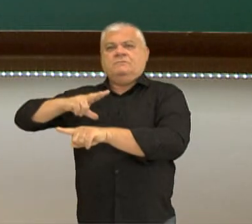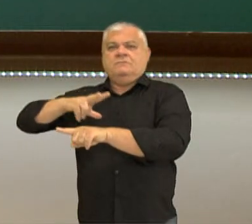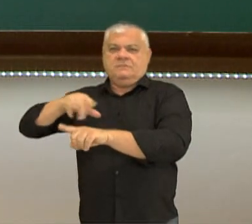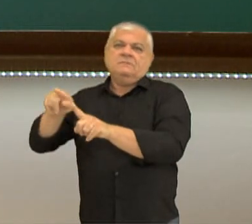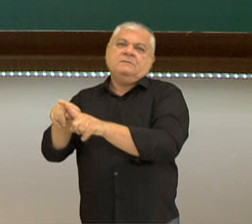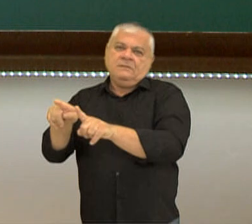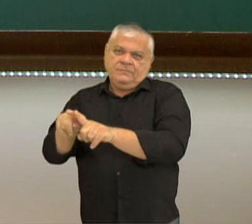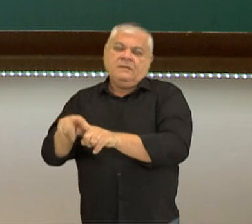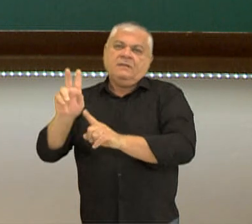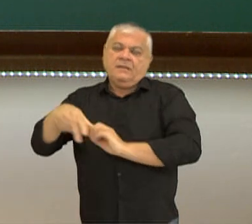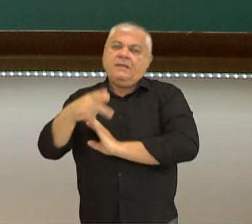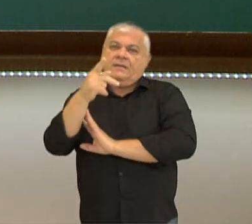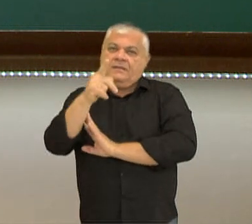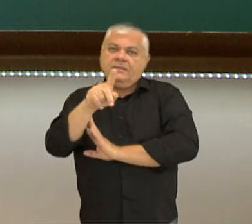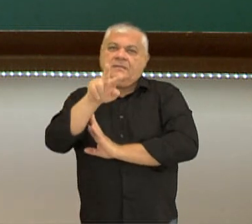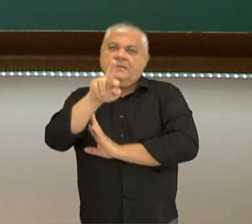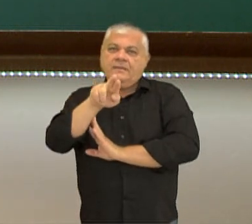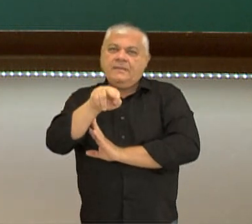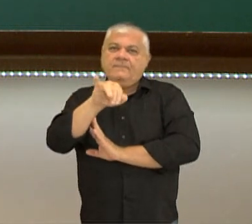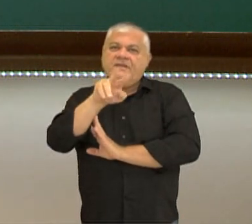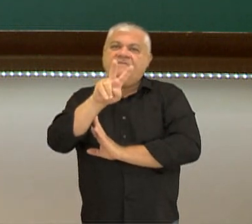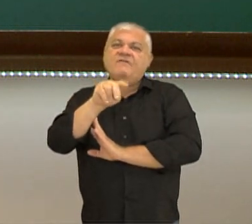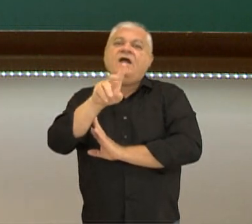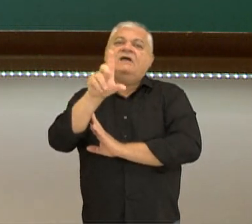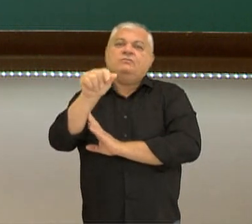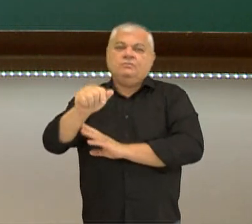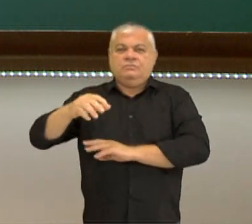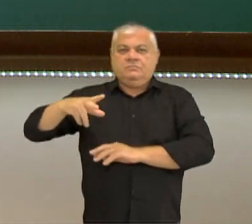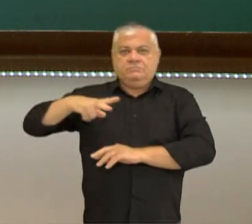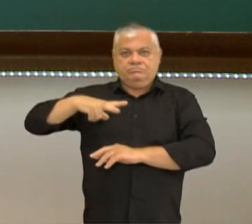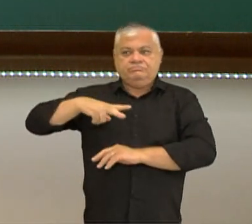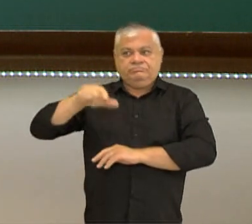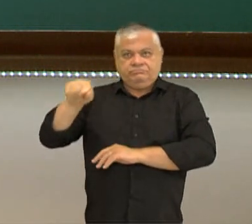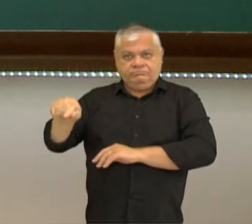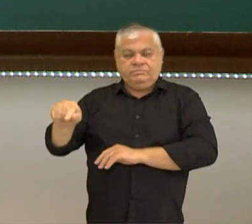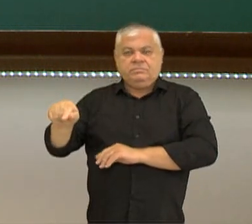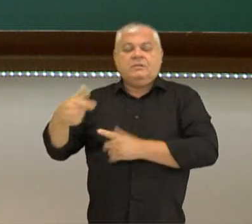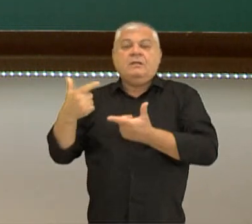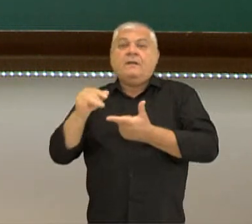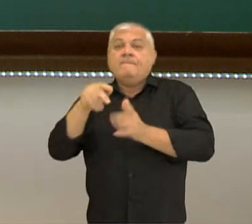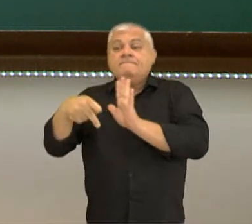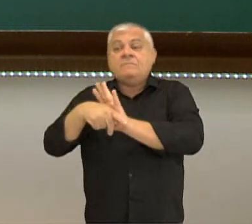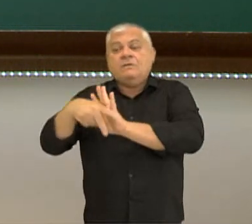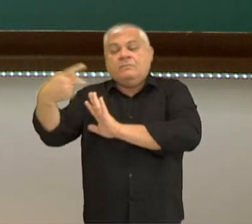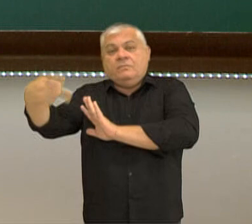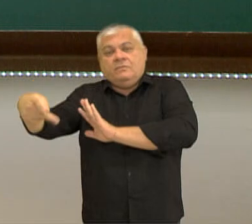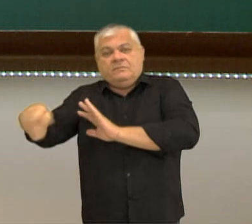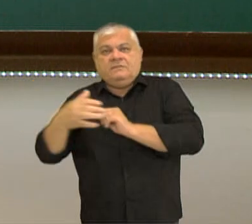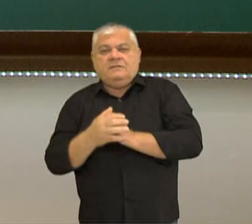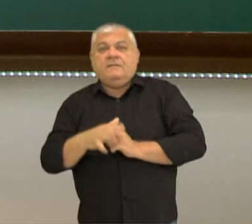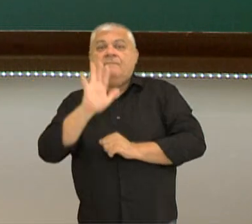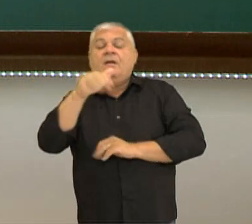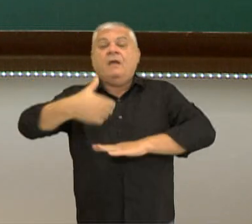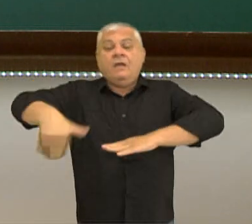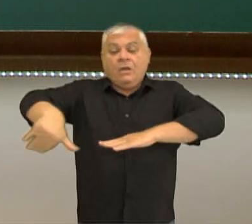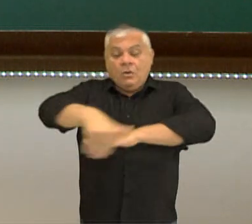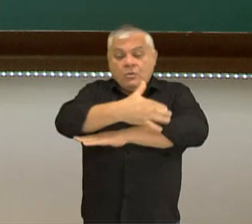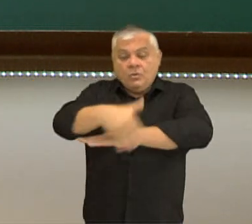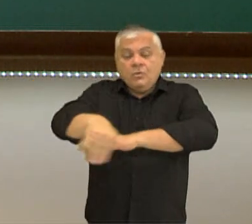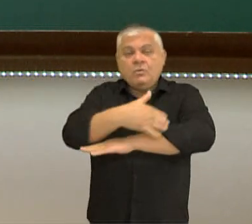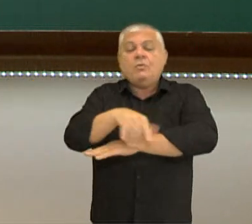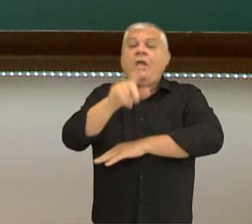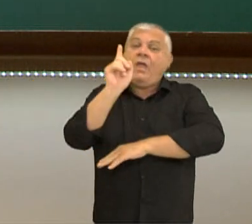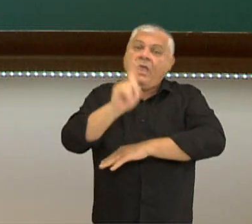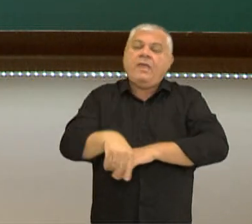espaços privados, né? São espaços particulares. Então, a gente tem que atentar que é muito legal a questão da arte da rua, mas tem